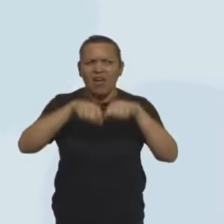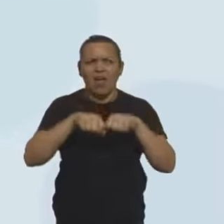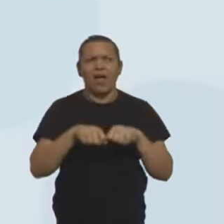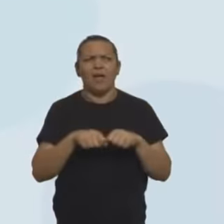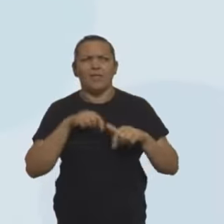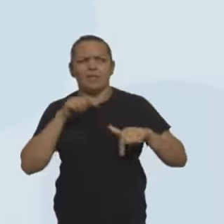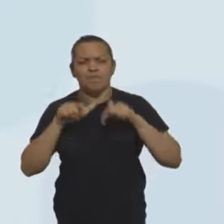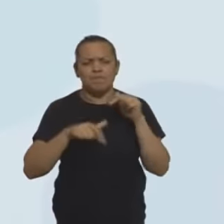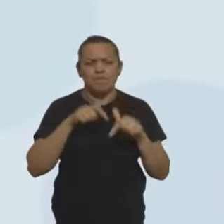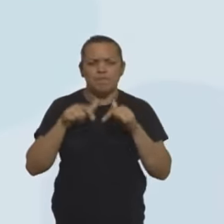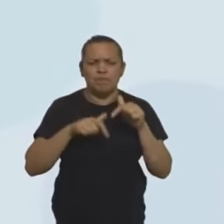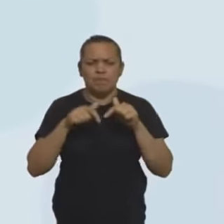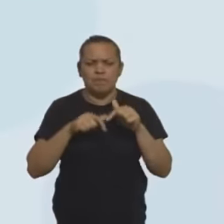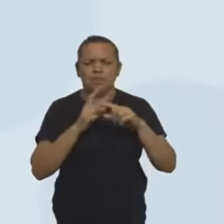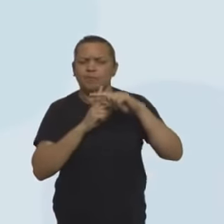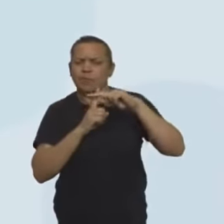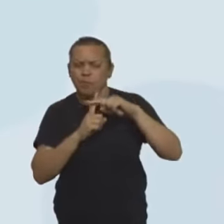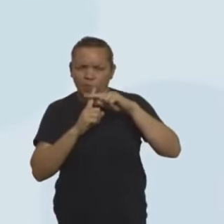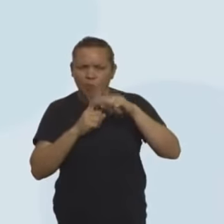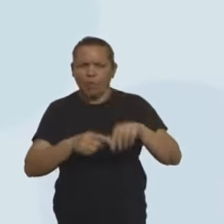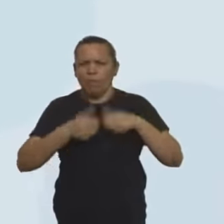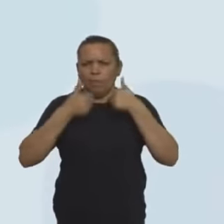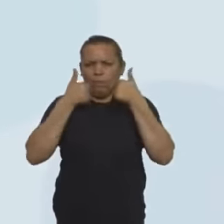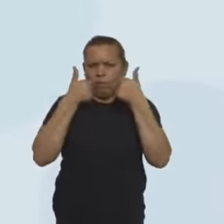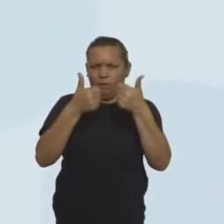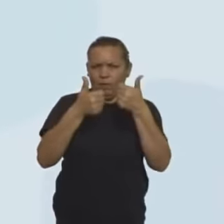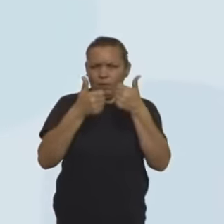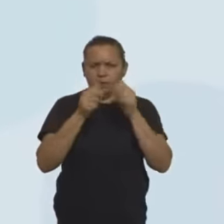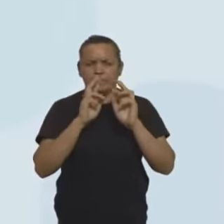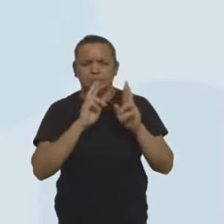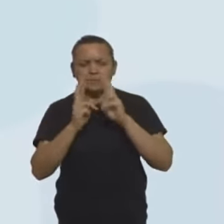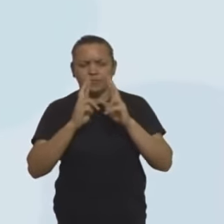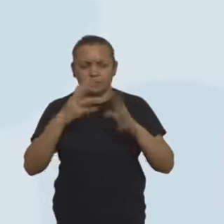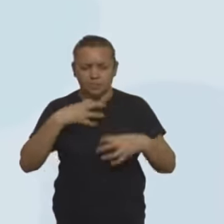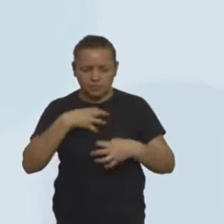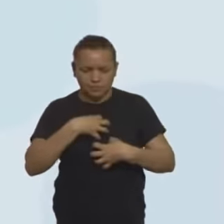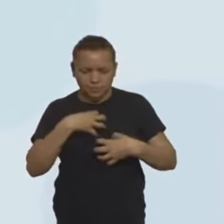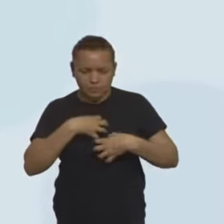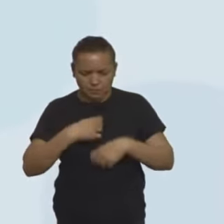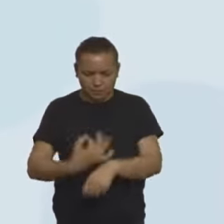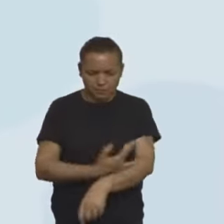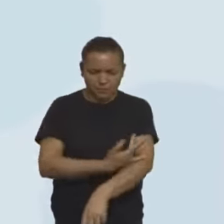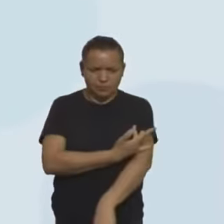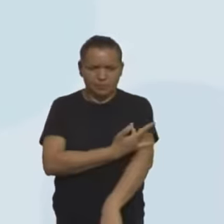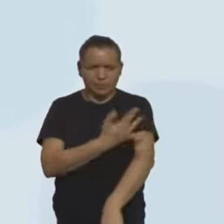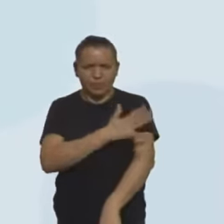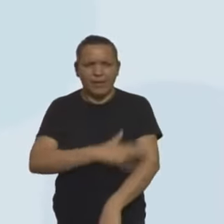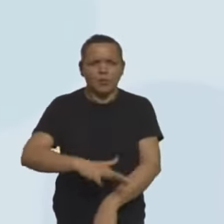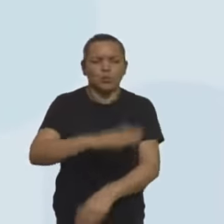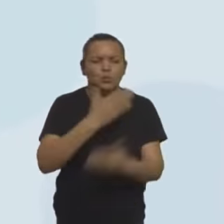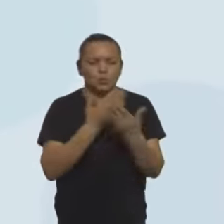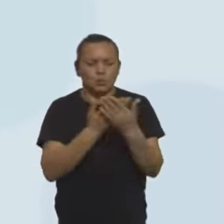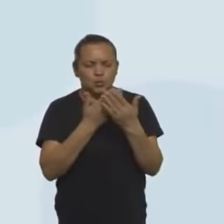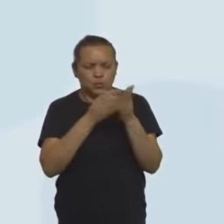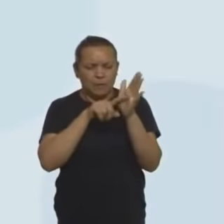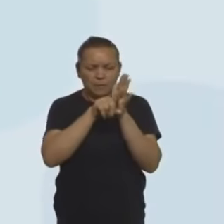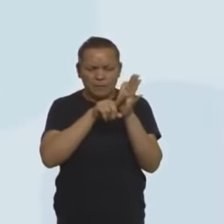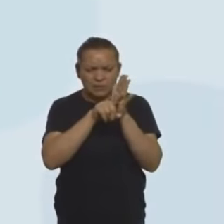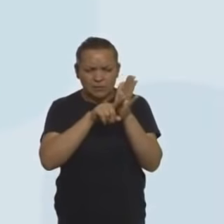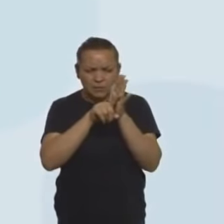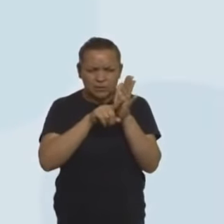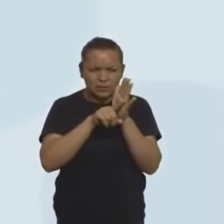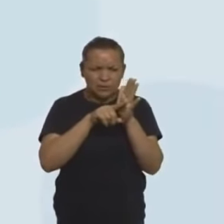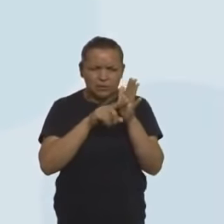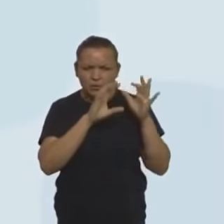funcionar de maneira mais positiva em relação às nossas emoções. Então, através de todo um estudo, né, que liga o